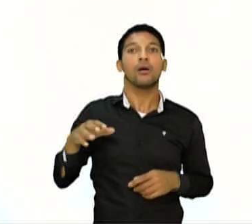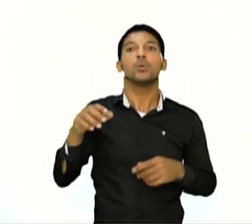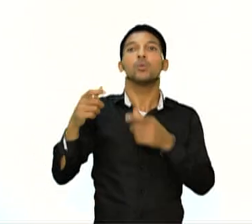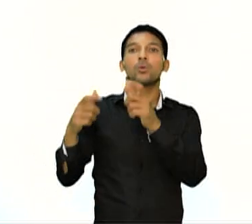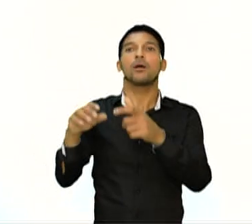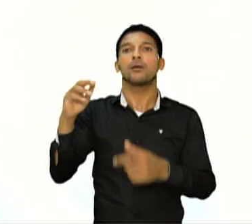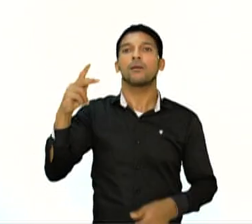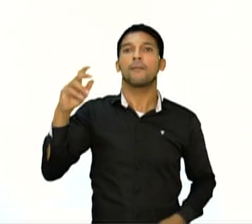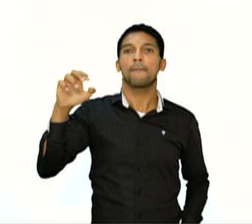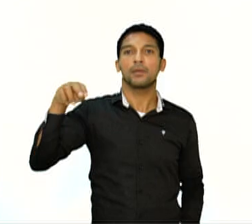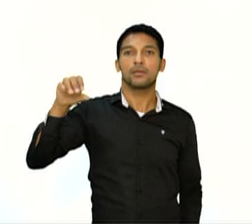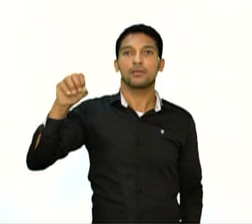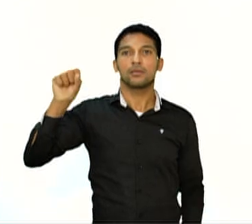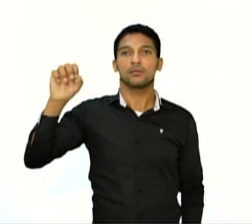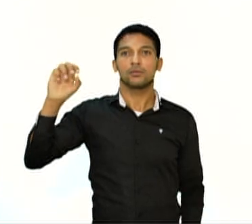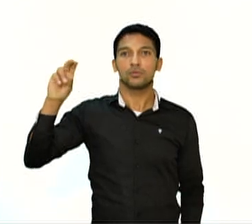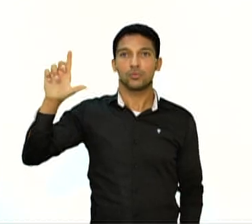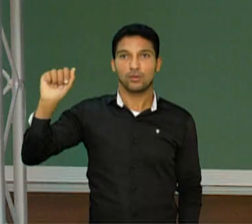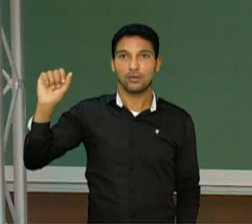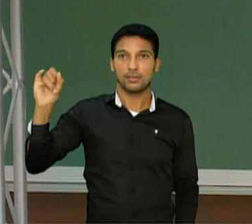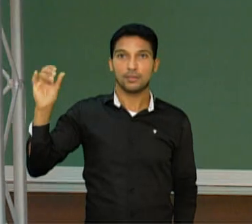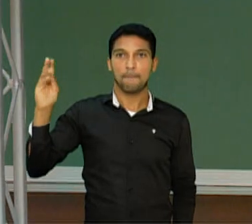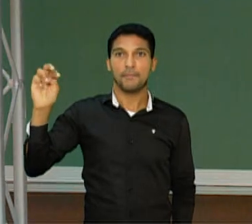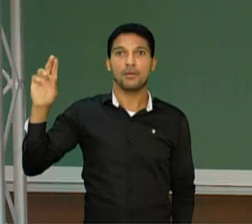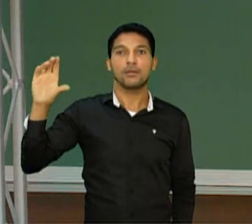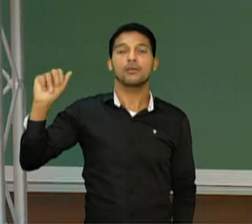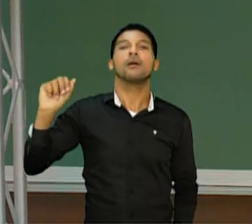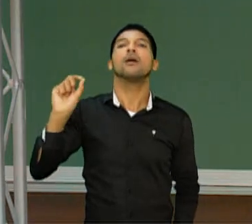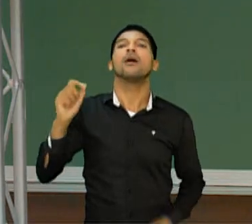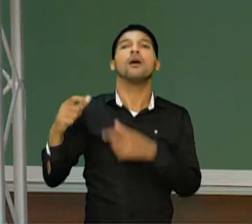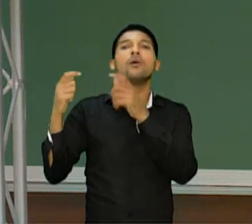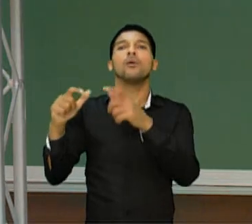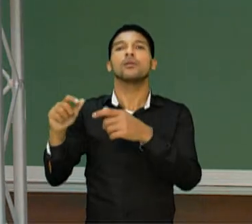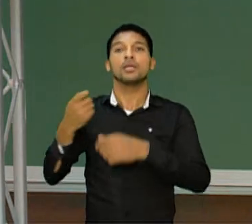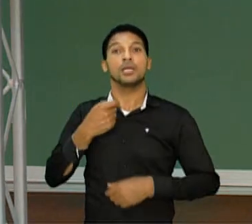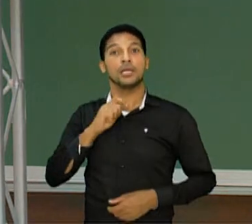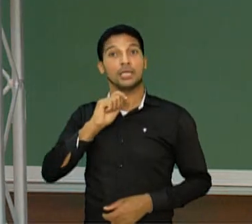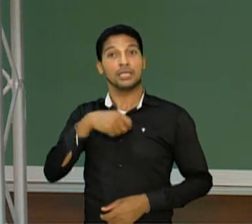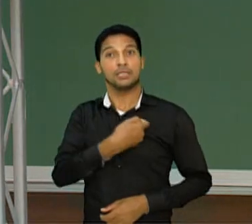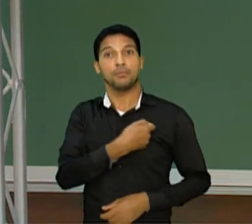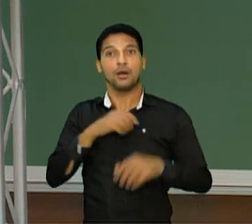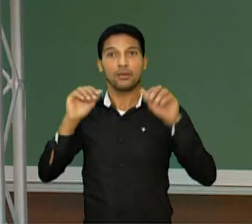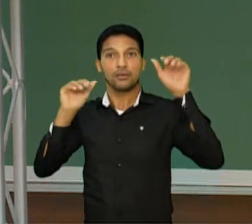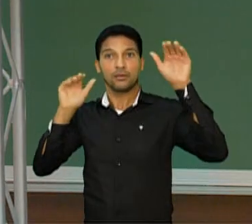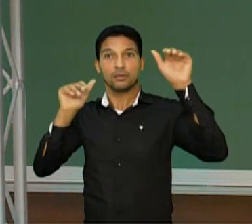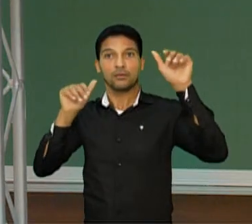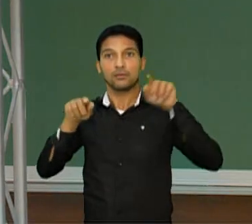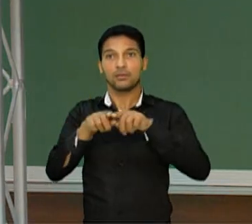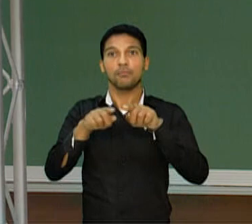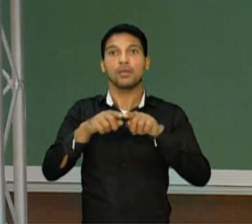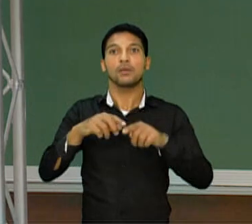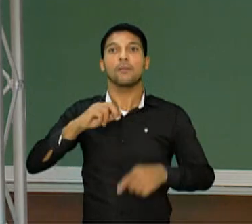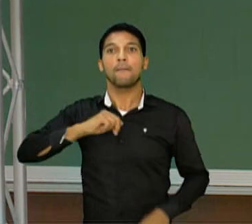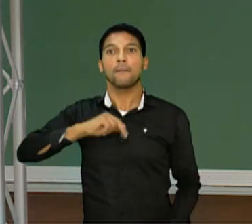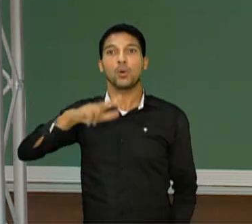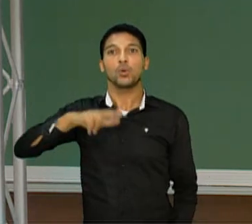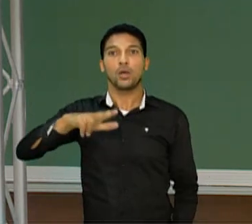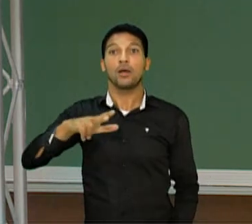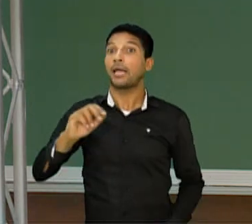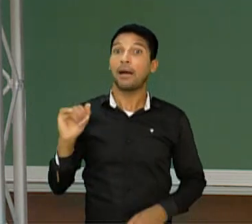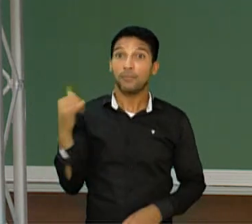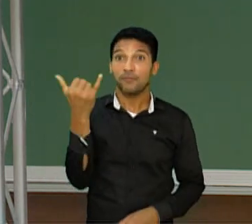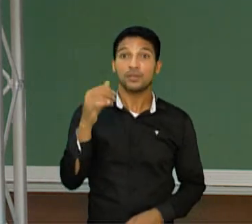Ibérica, Espanha e Portugal têm feito muito isso, onde você potencialmente aproveita os ventos da região marítima para